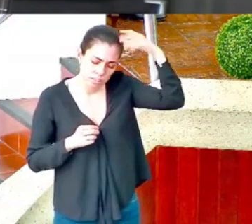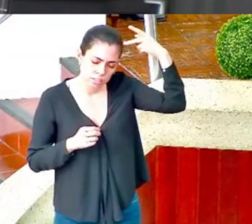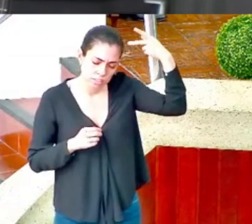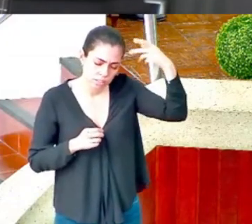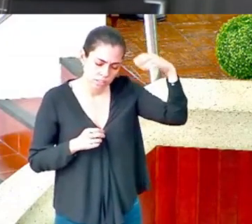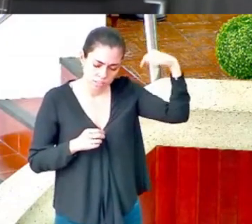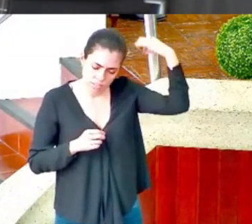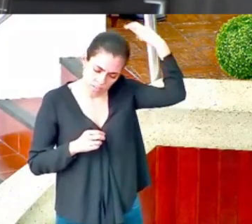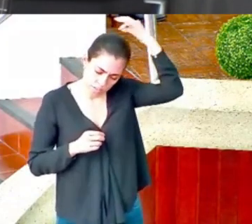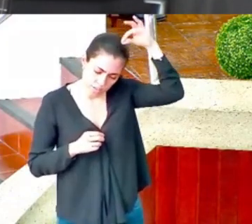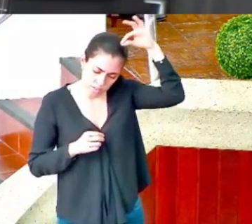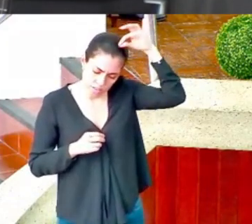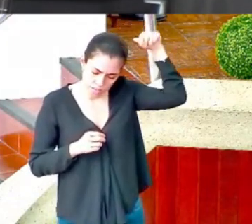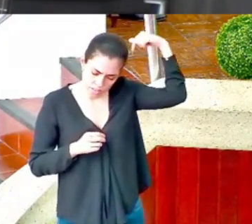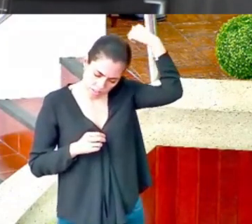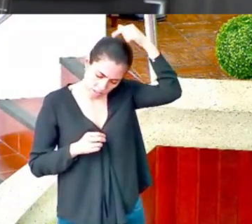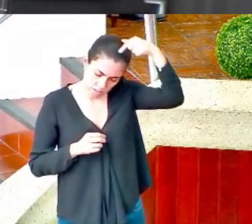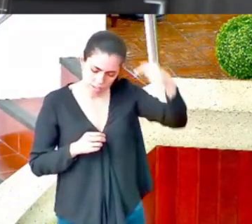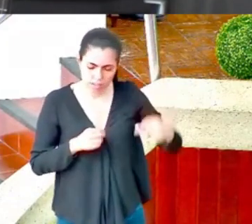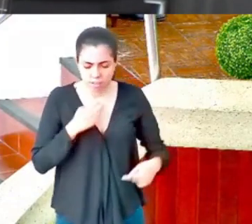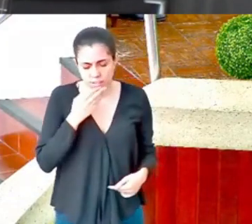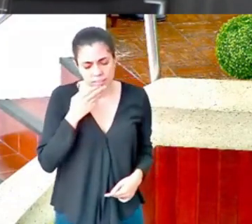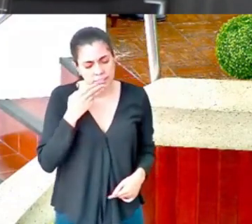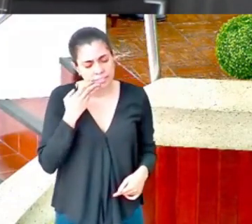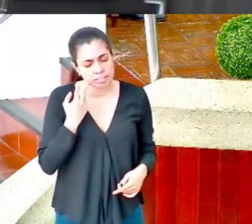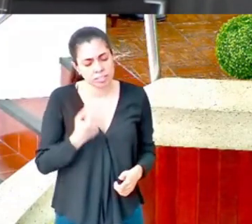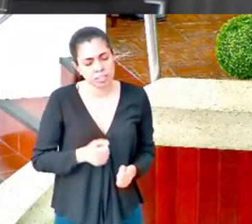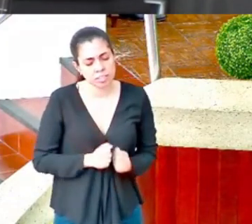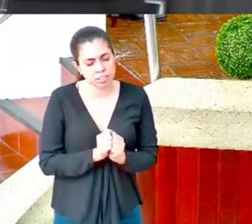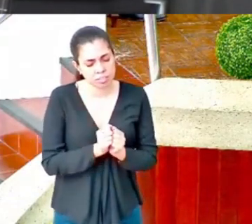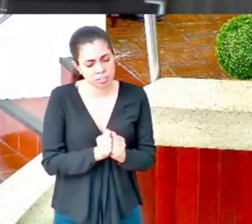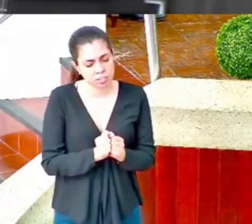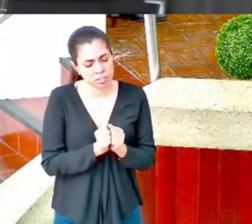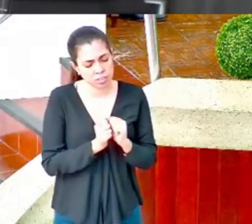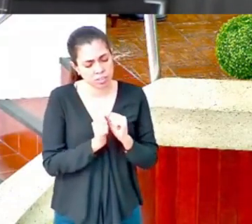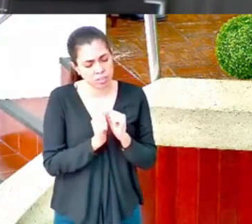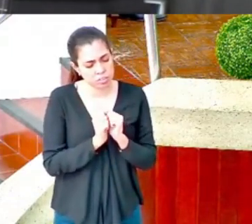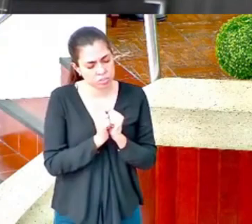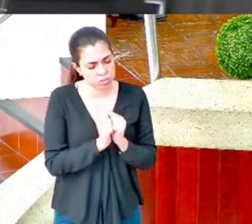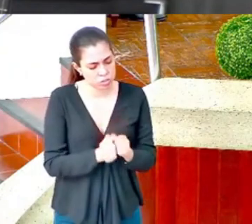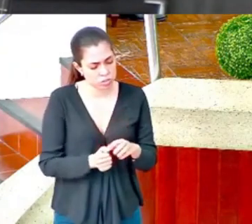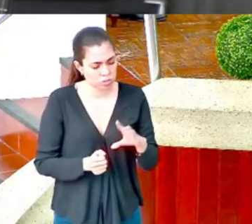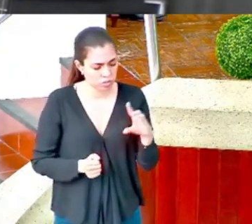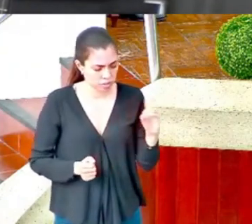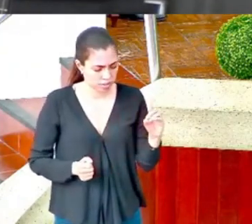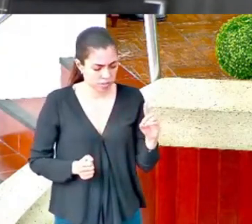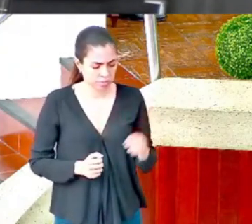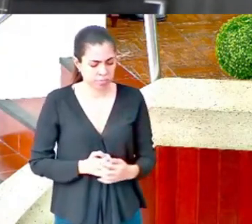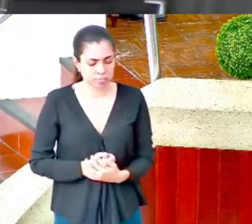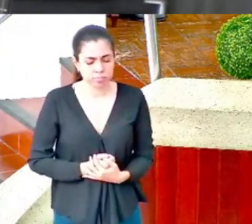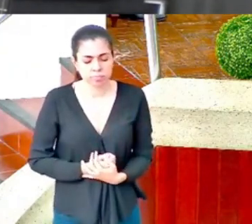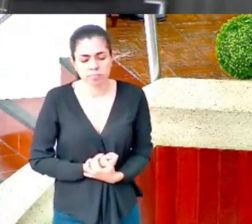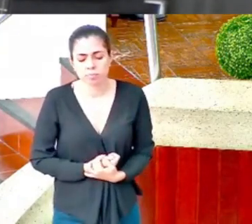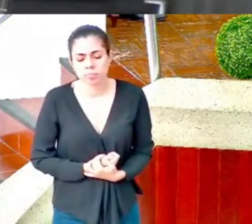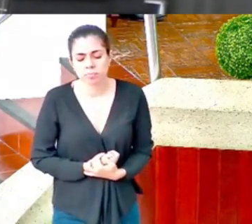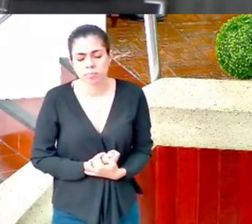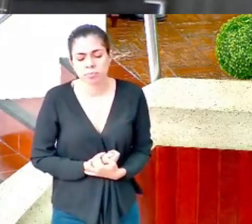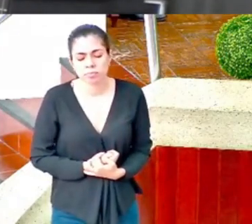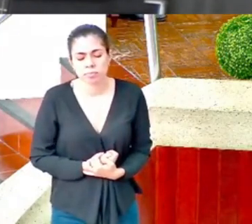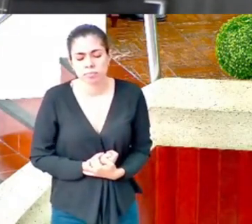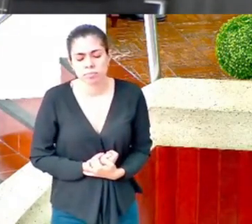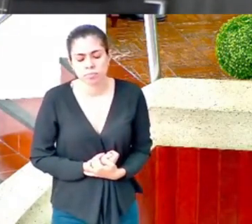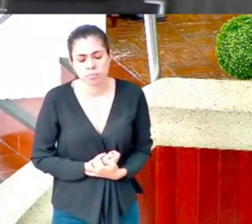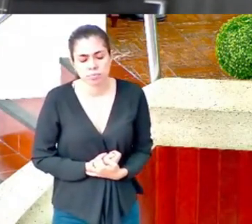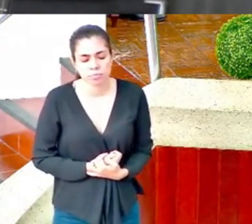se deleitar na tua palavra, porque ela é lâmpada para os nossos pés, porque ela é luz para os nossos caminhos. A